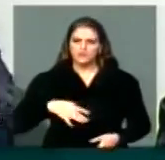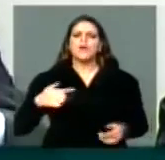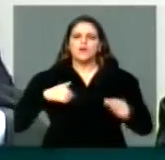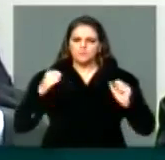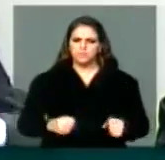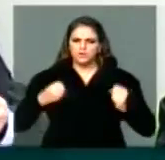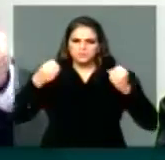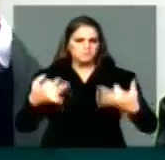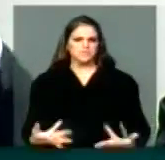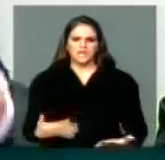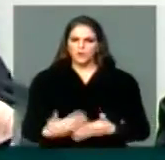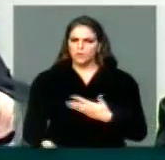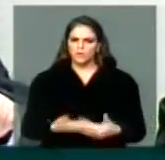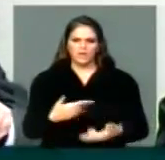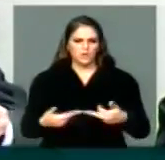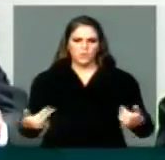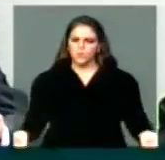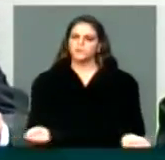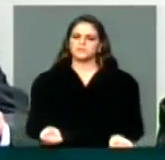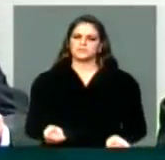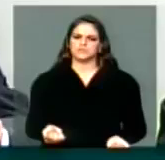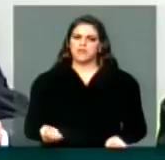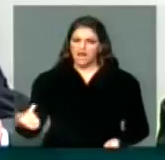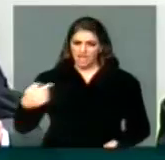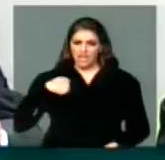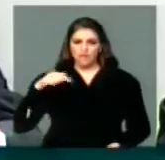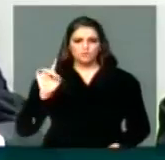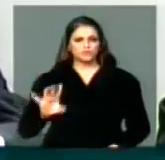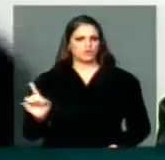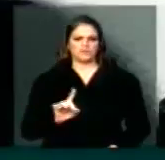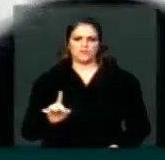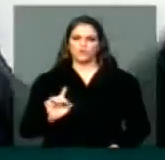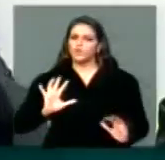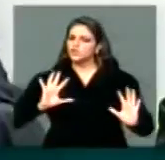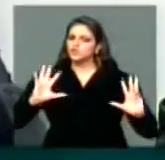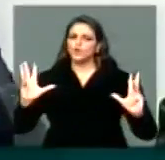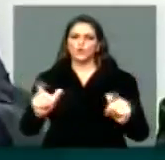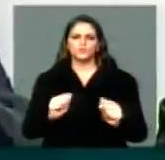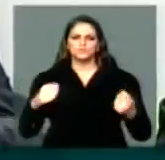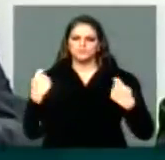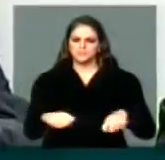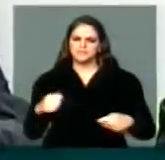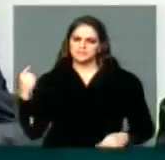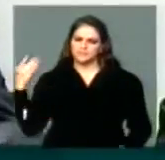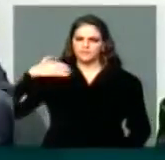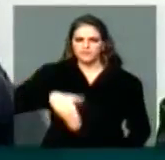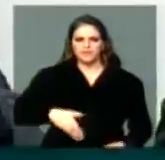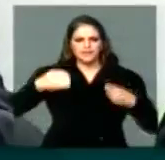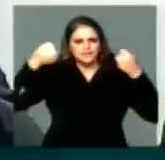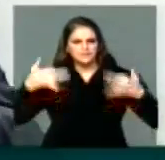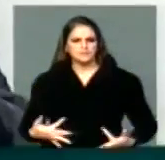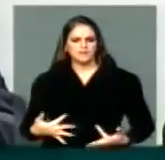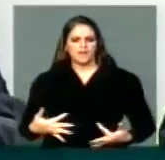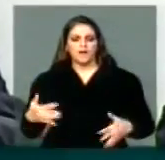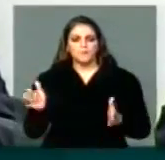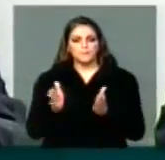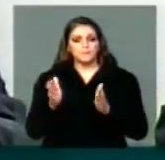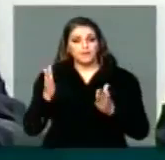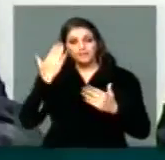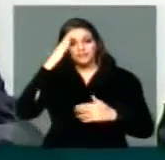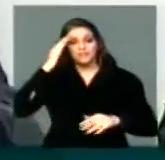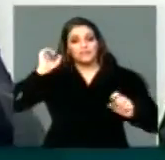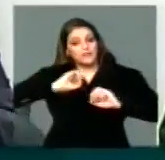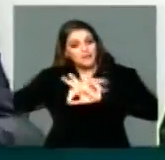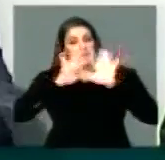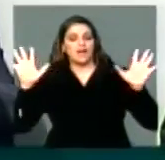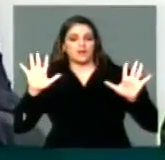fato, não só nós, mas que todos façam justificativa dos fatos, para que à luz dos fatos nós possamos ter o discurso político